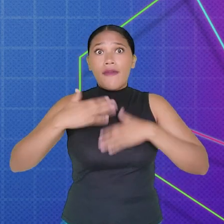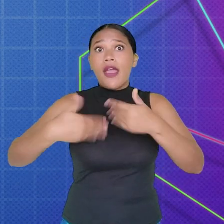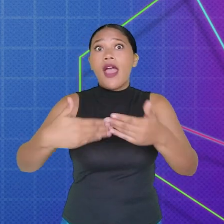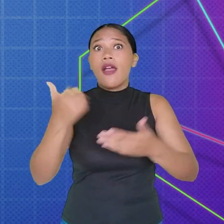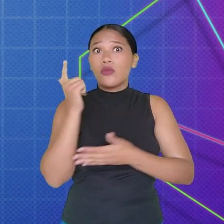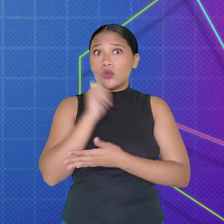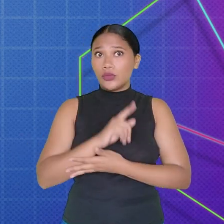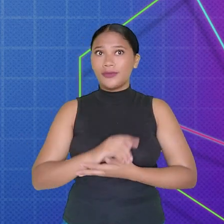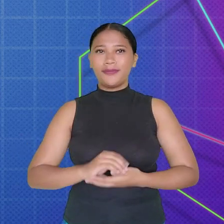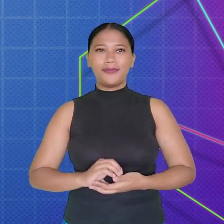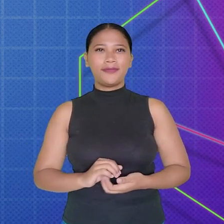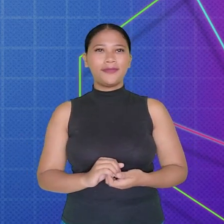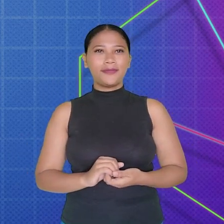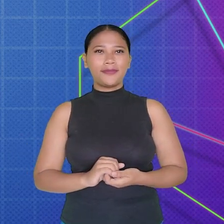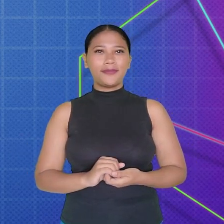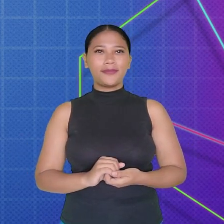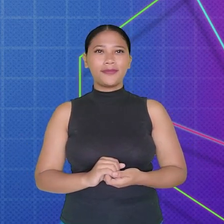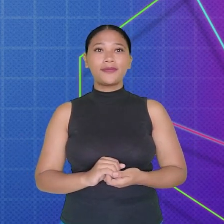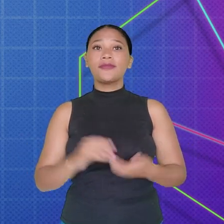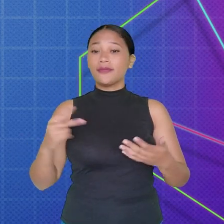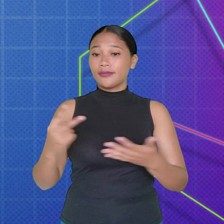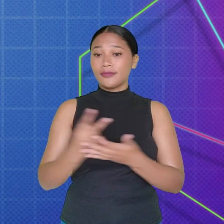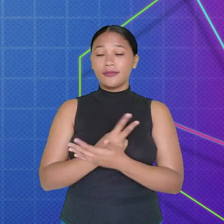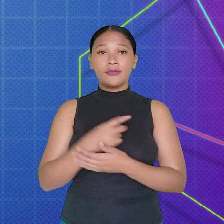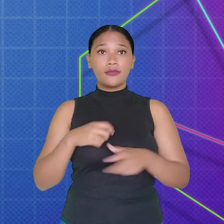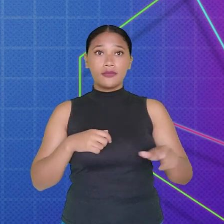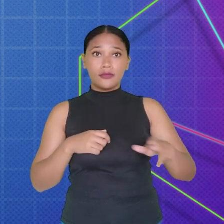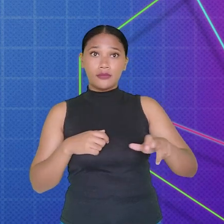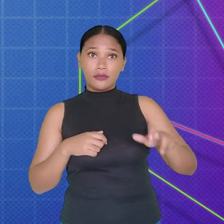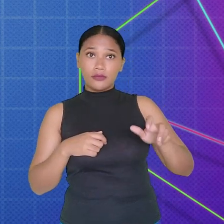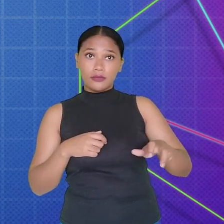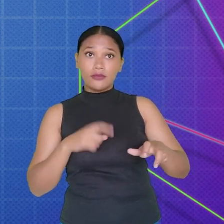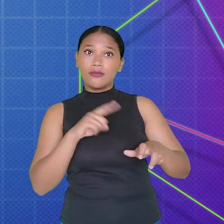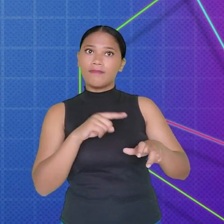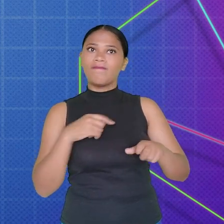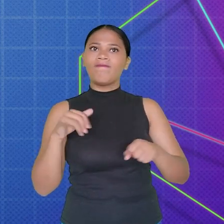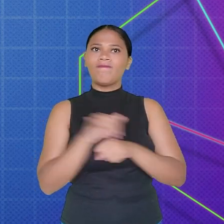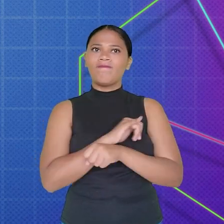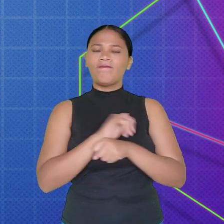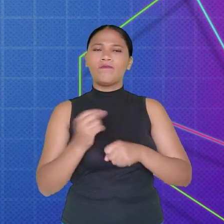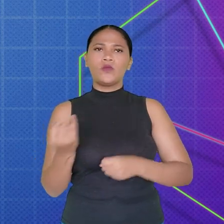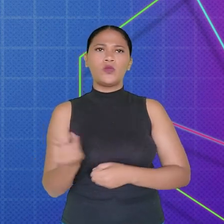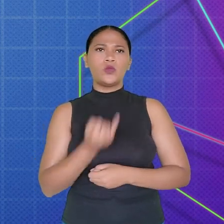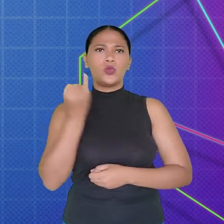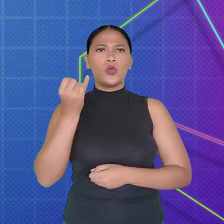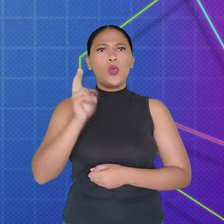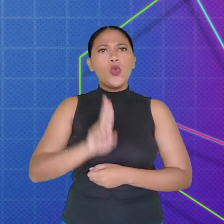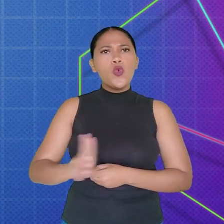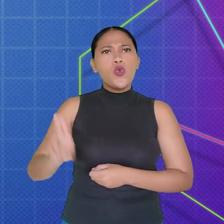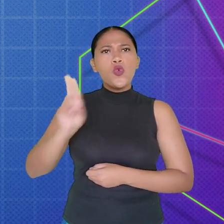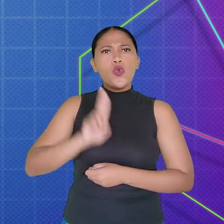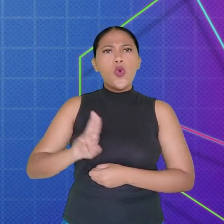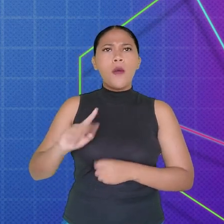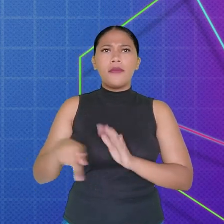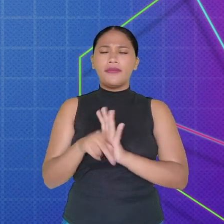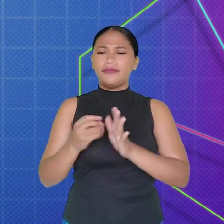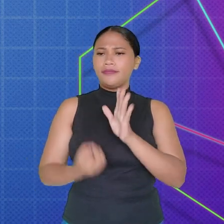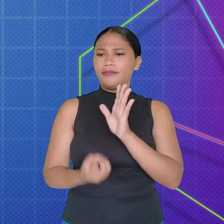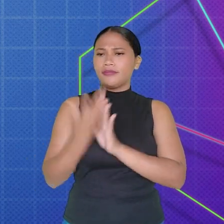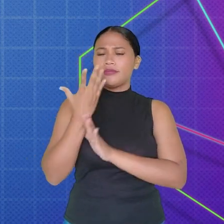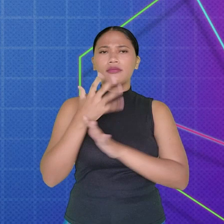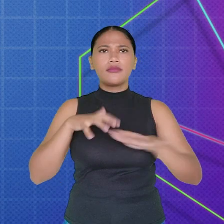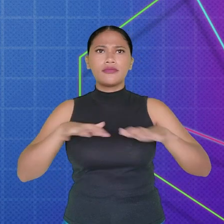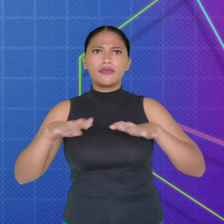para avançar no jogo. O evento do mouse no Construct é uma ferramenta muito útil para criar mecânicas de